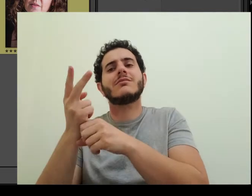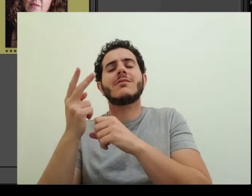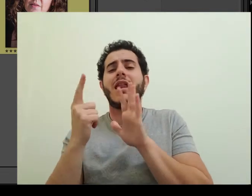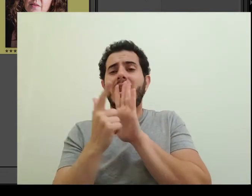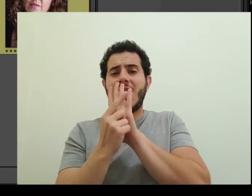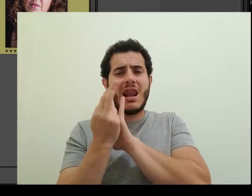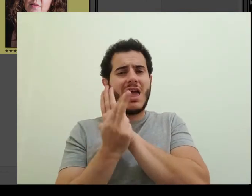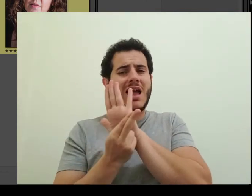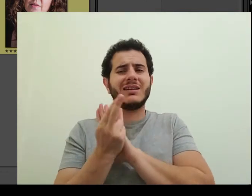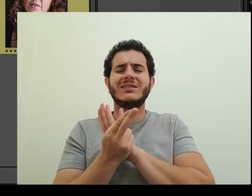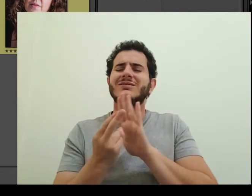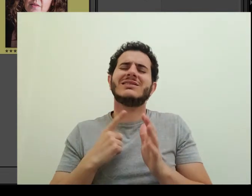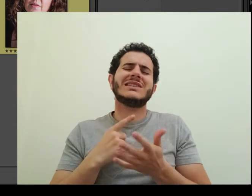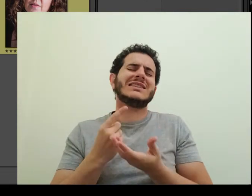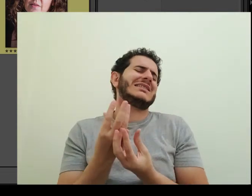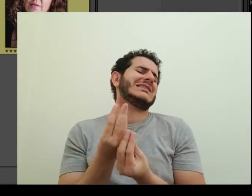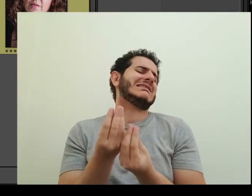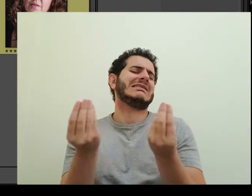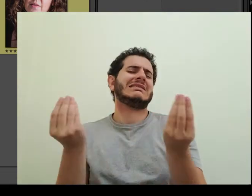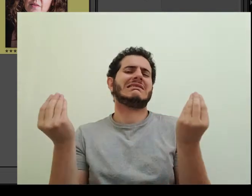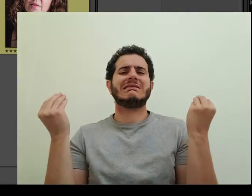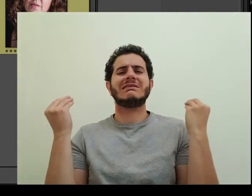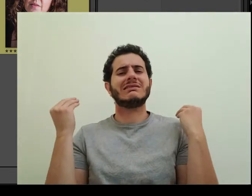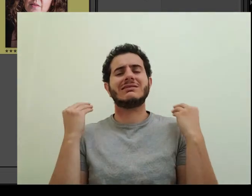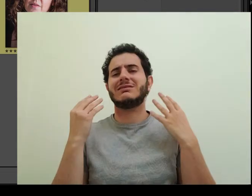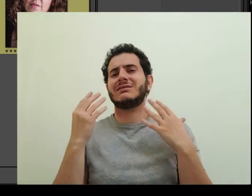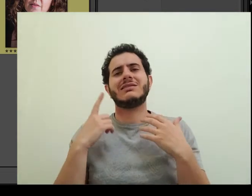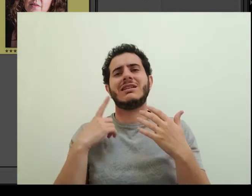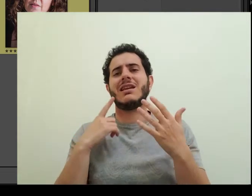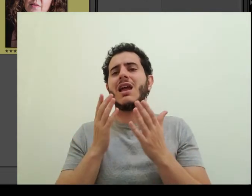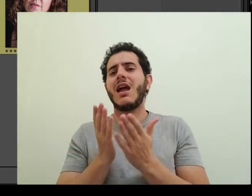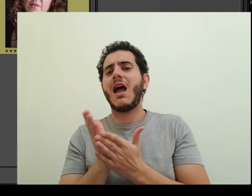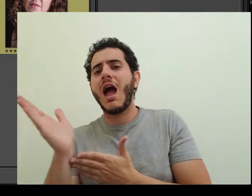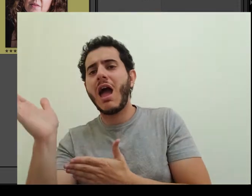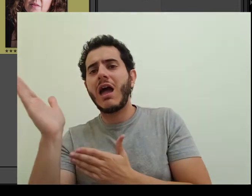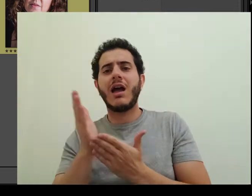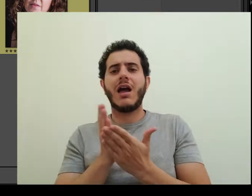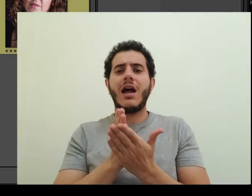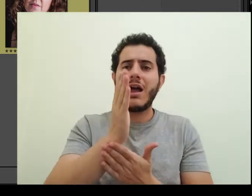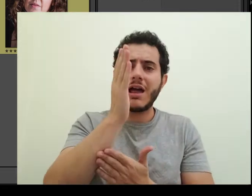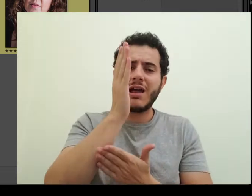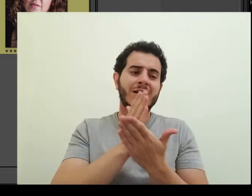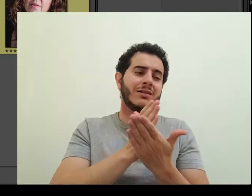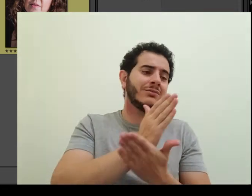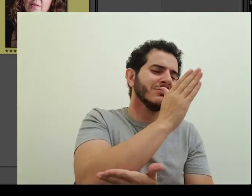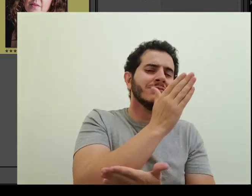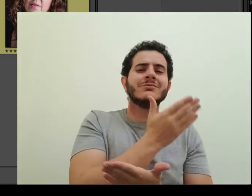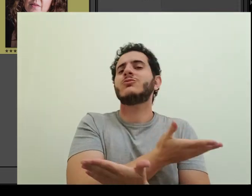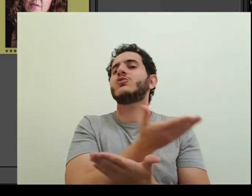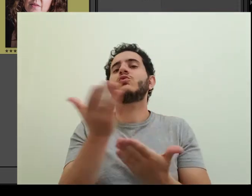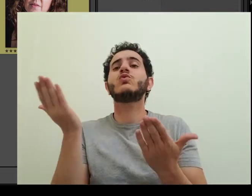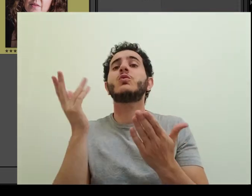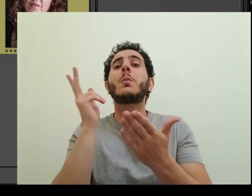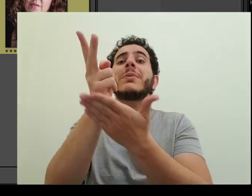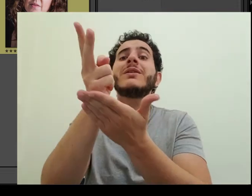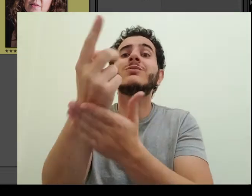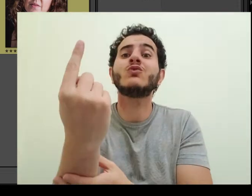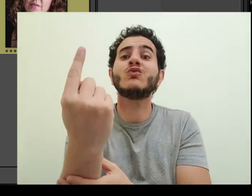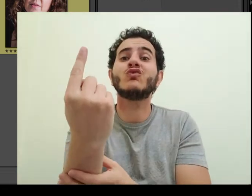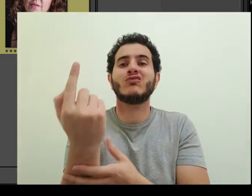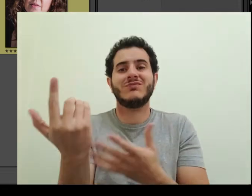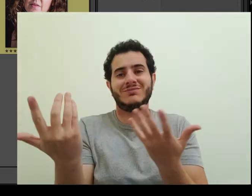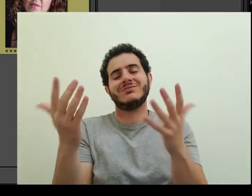diversas opções, diversos caminhos, às vezes tem 3, 4 caminhos para a mesma ação. Para essa ação da coleção, eu clico aqui no